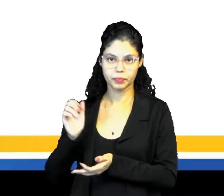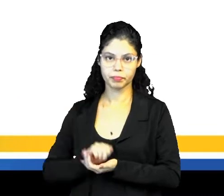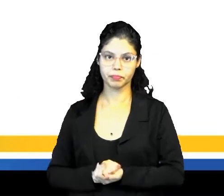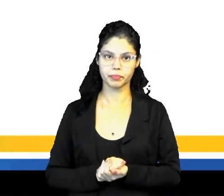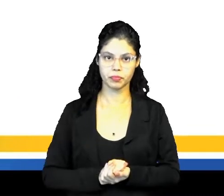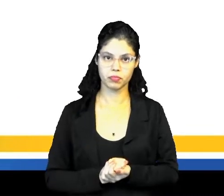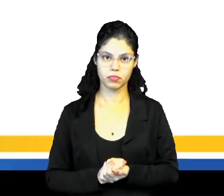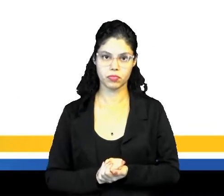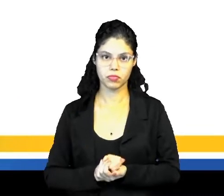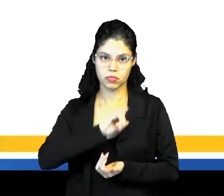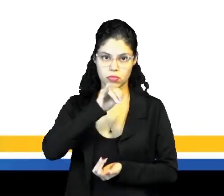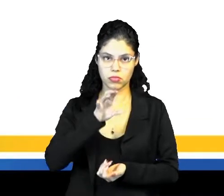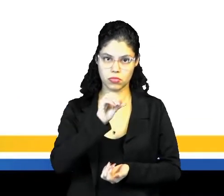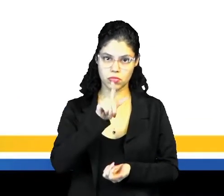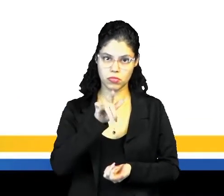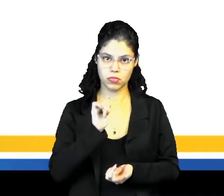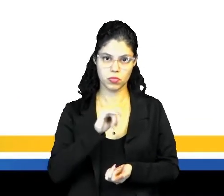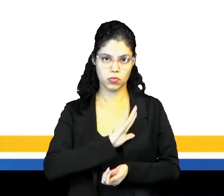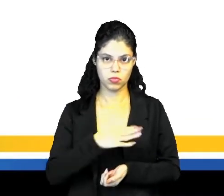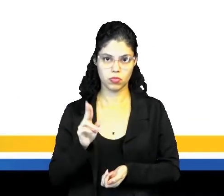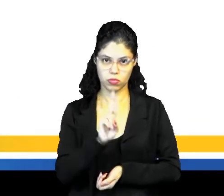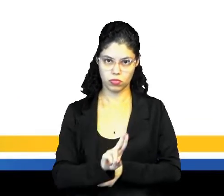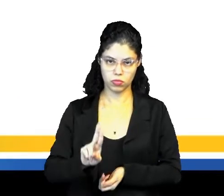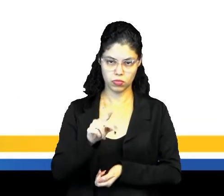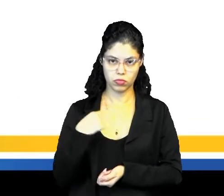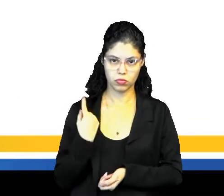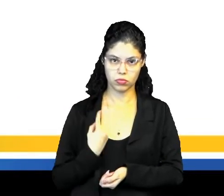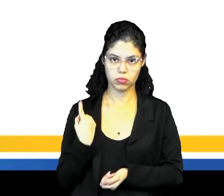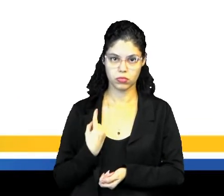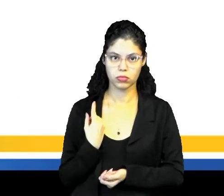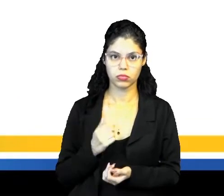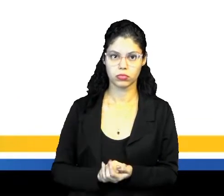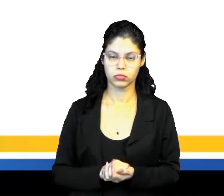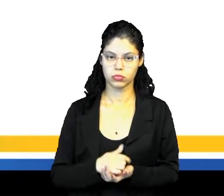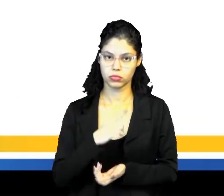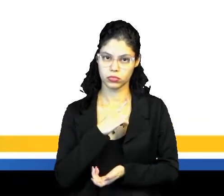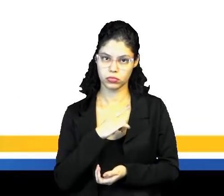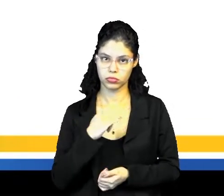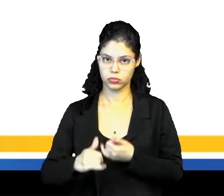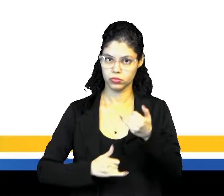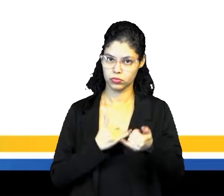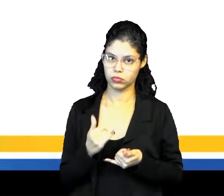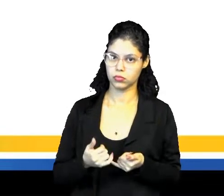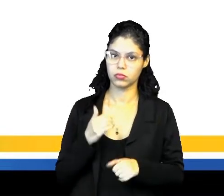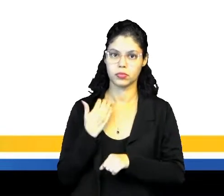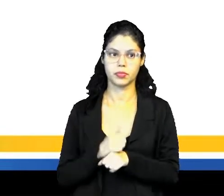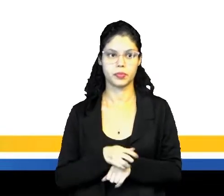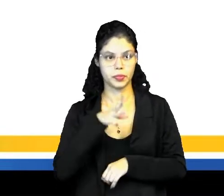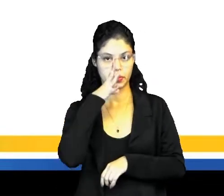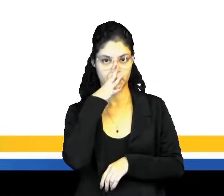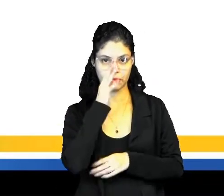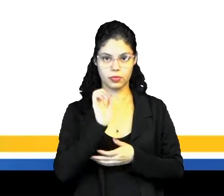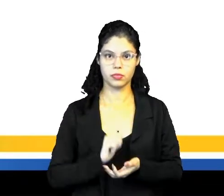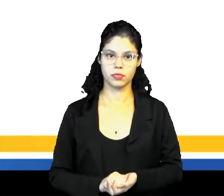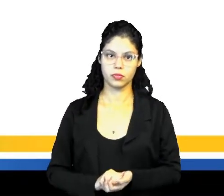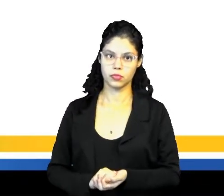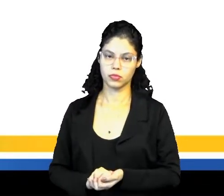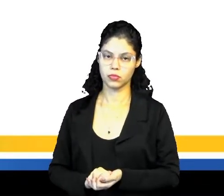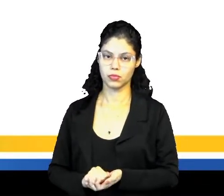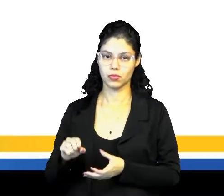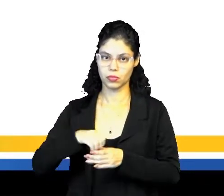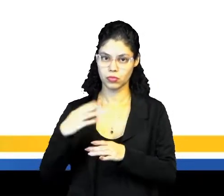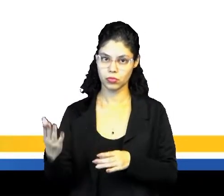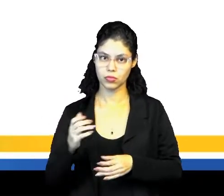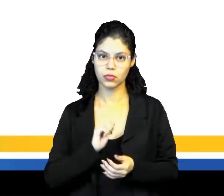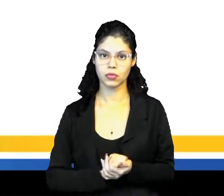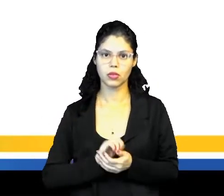exemplo, o verbo jogar, quando ele é usado sozinho, ele tem a ver com brincadeira, ou entretenimento. Com a adição